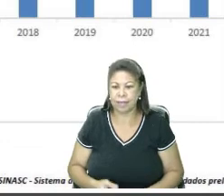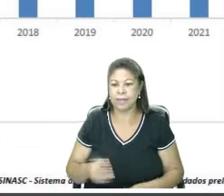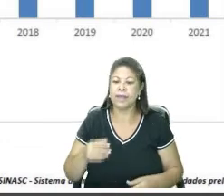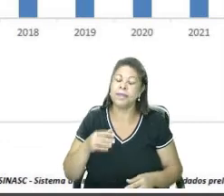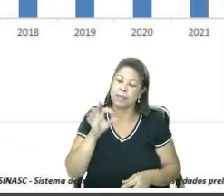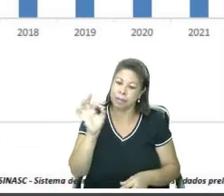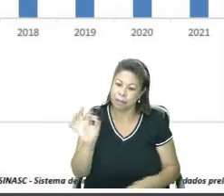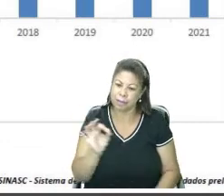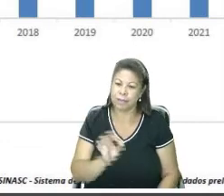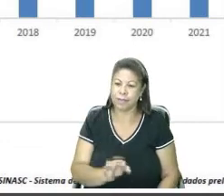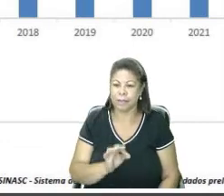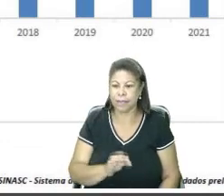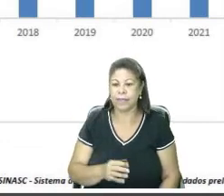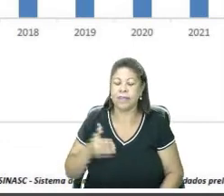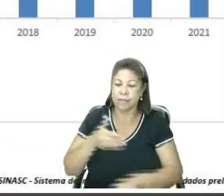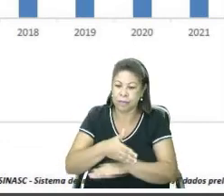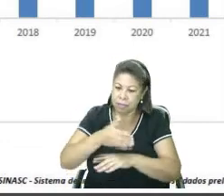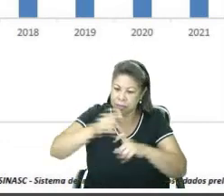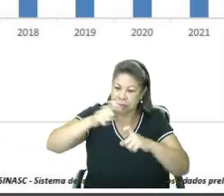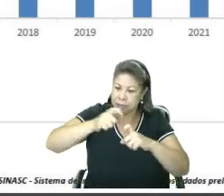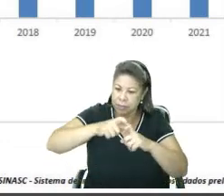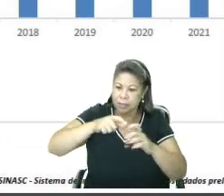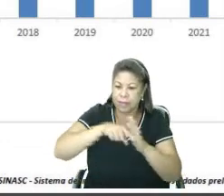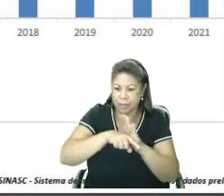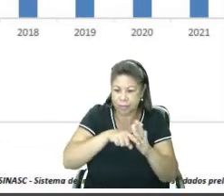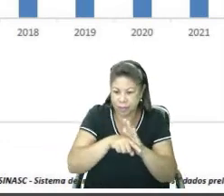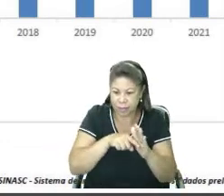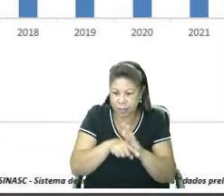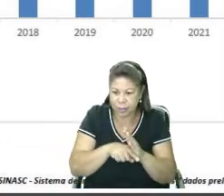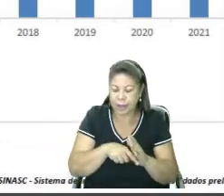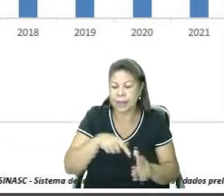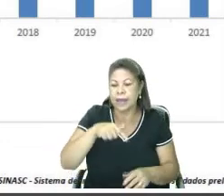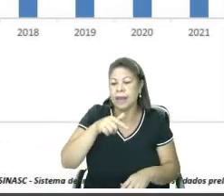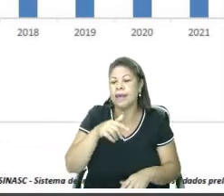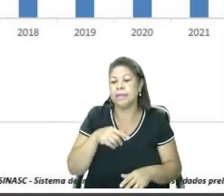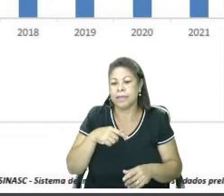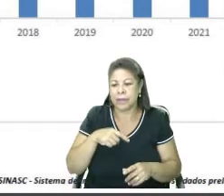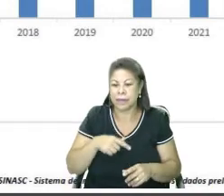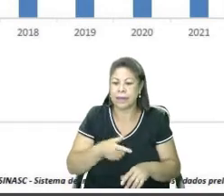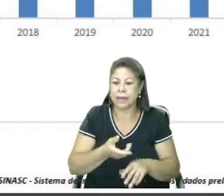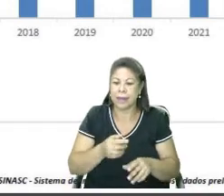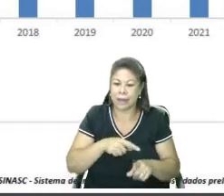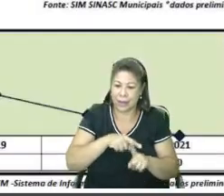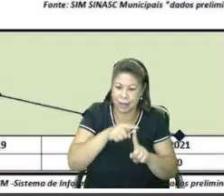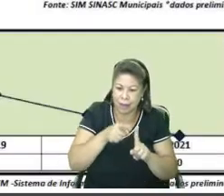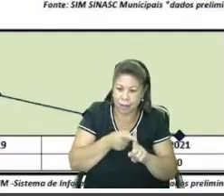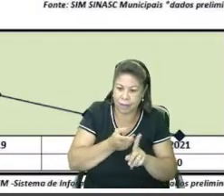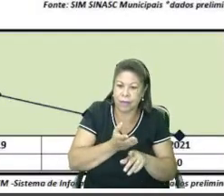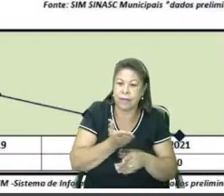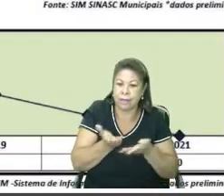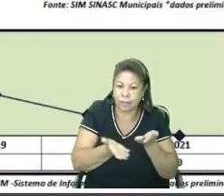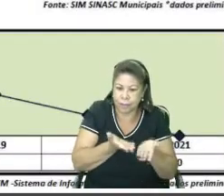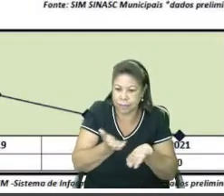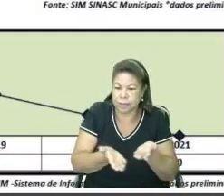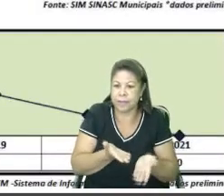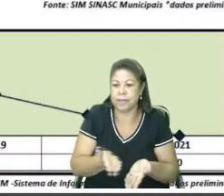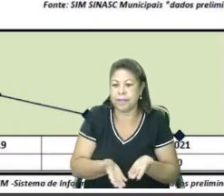realizaram as consultas, 7 consultas e mais de pré-natal no ano de 2021.